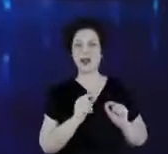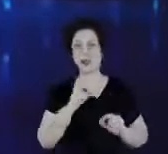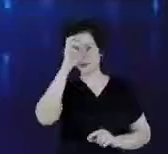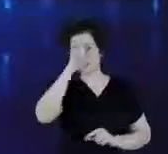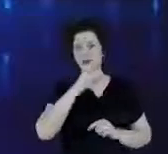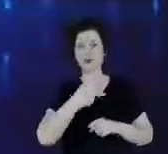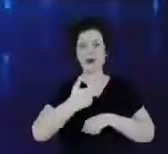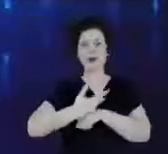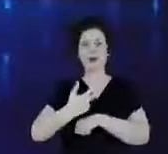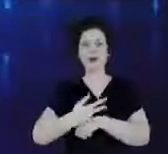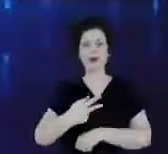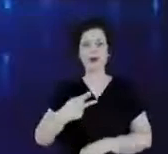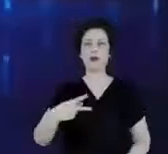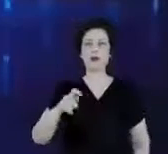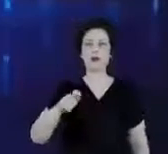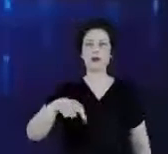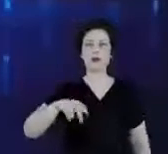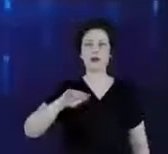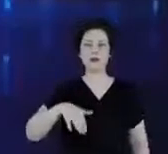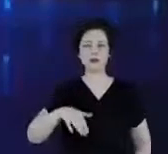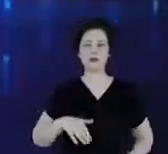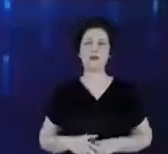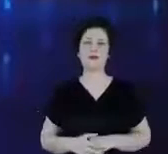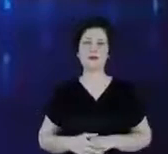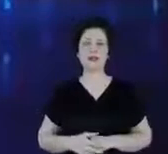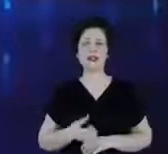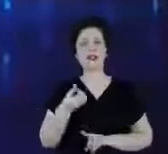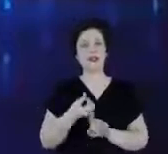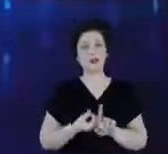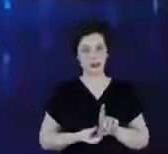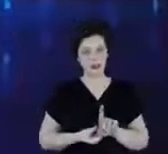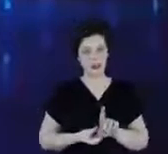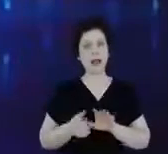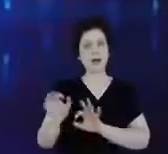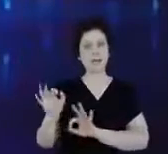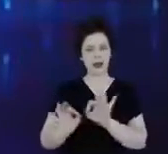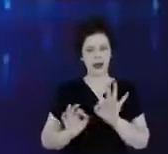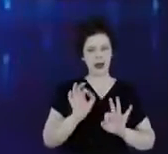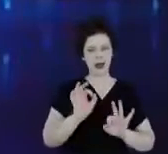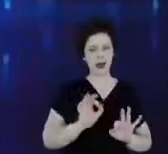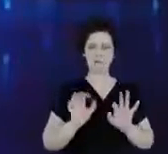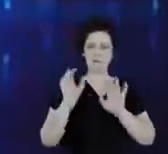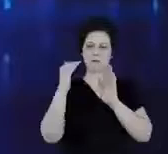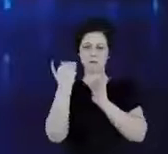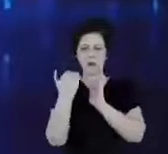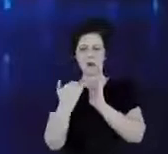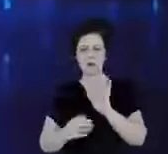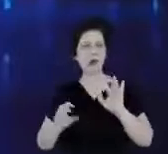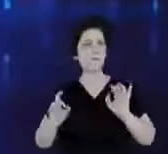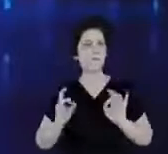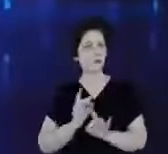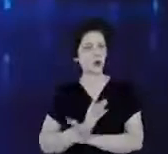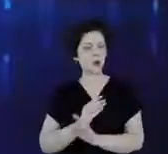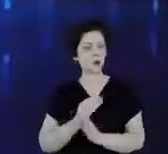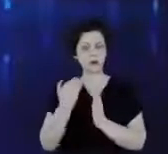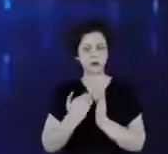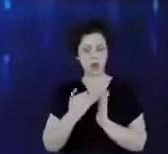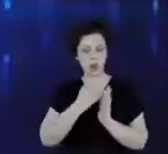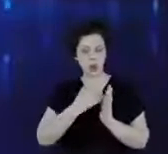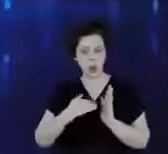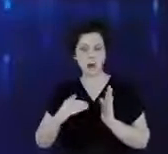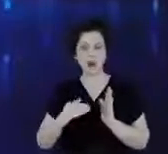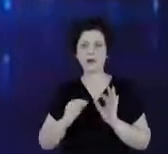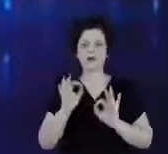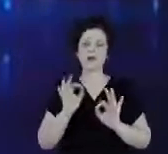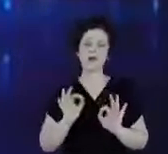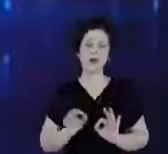gravação em Pequim e já feito seis meses de planejamento que eu não tava todo pronto e aí no meio da gravação não de